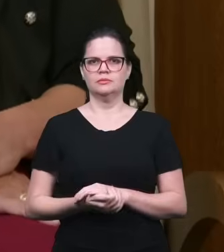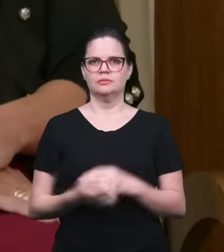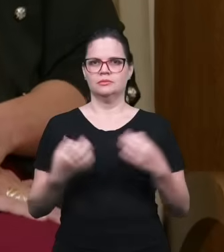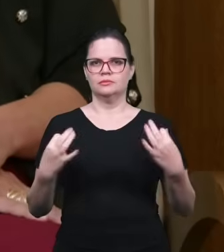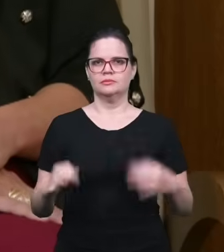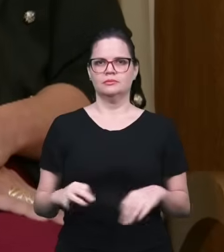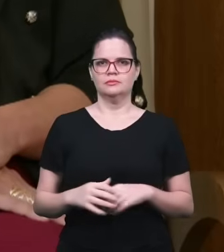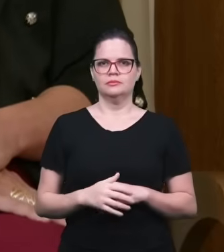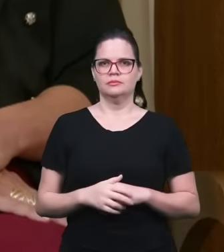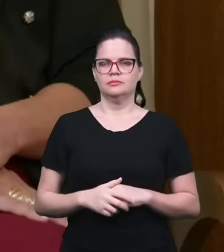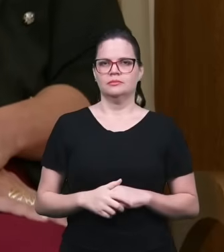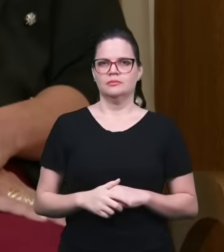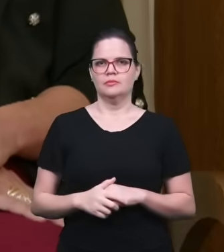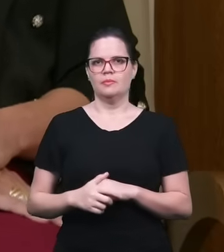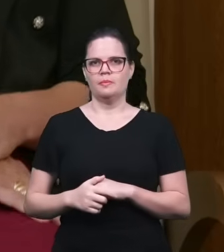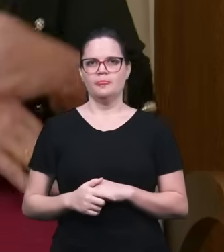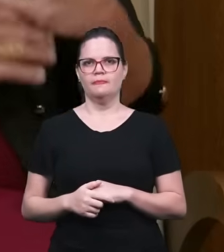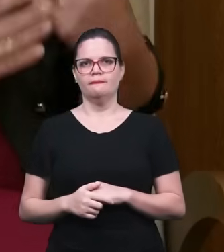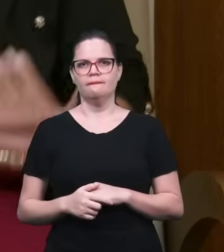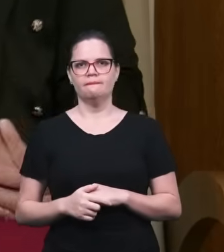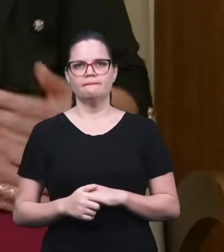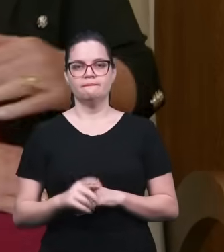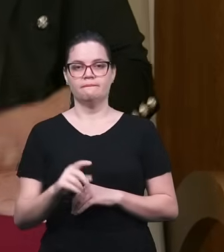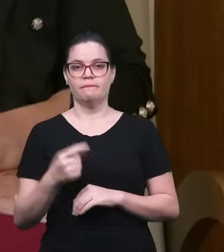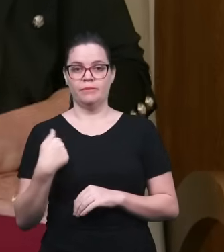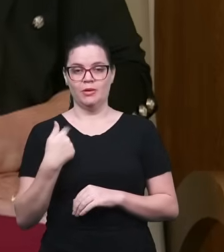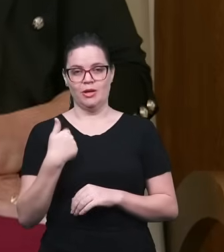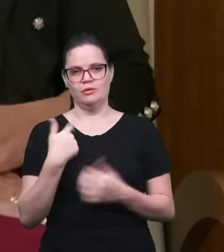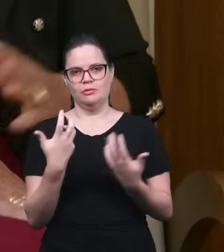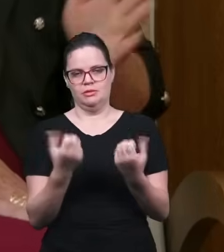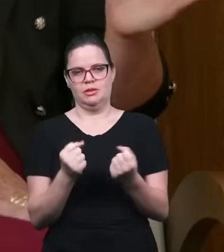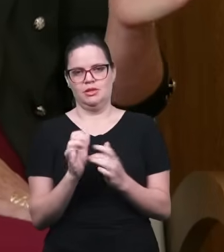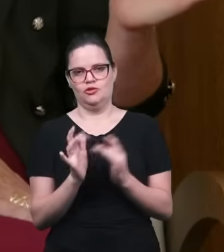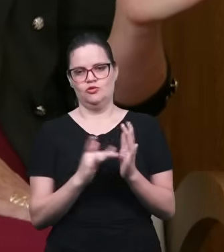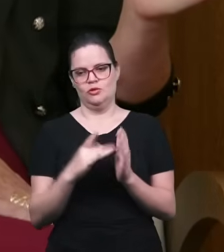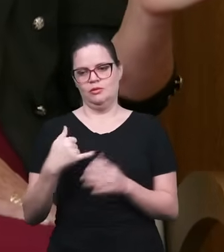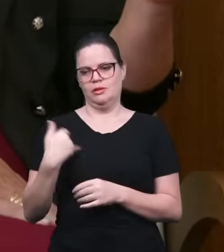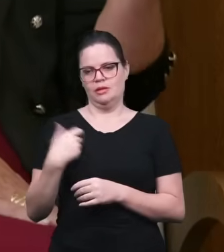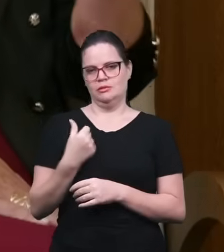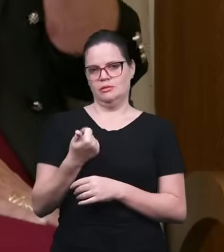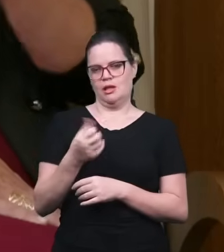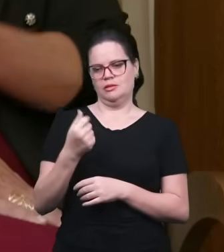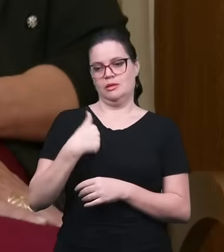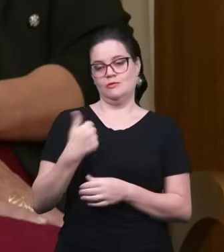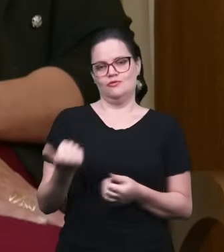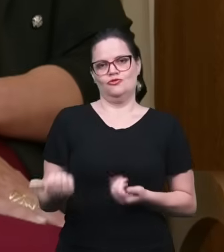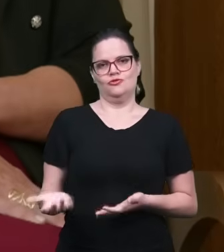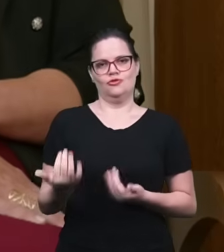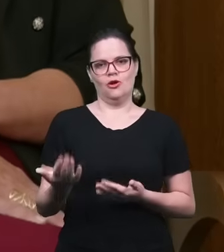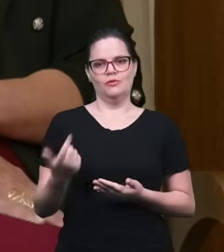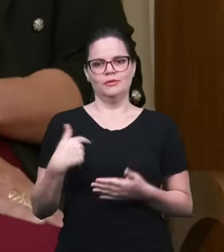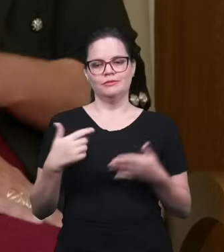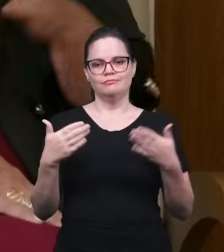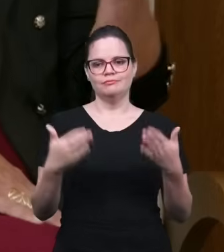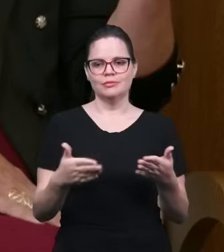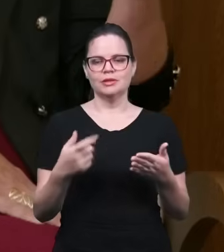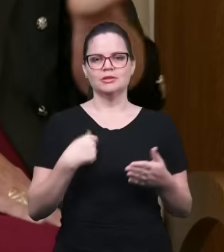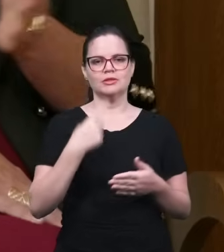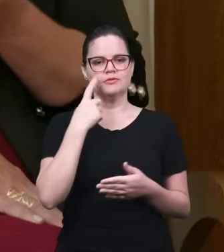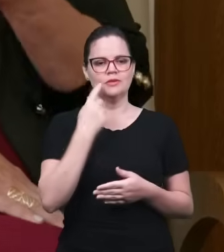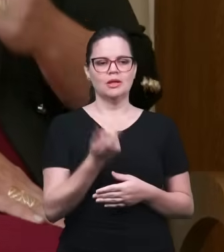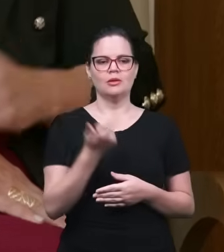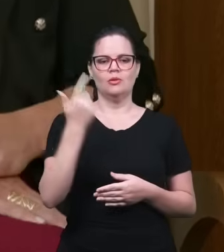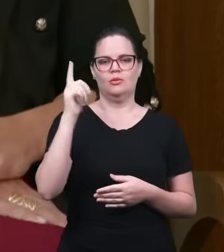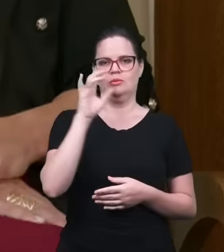Exatamente. Quando a gente chega jovem, a gente tem um outro exemplo de vida, né? Amém. Quando a